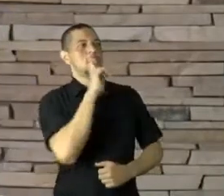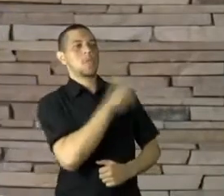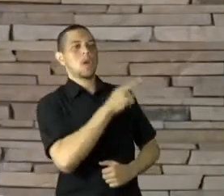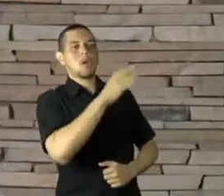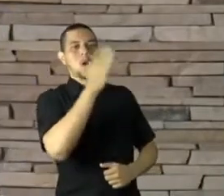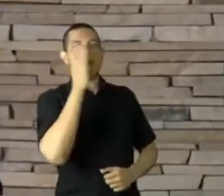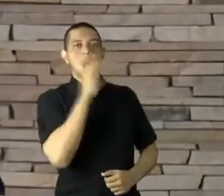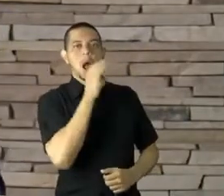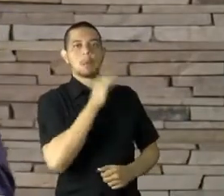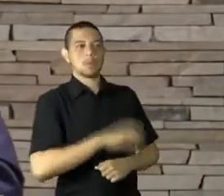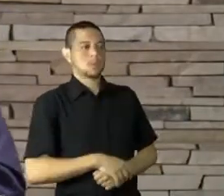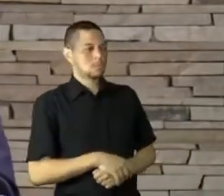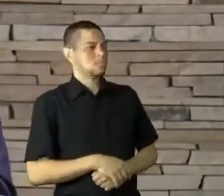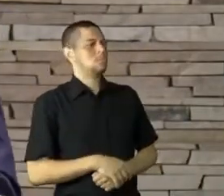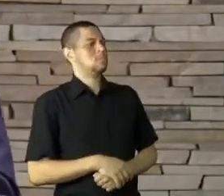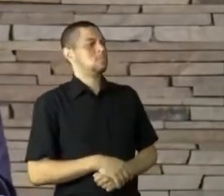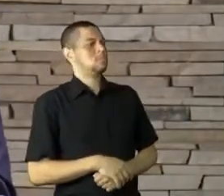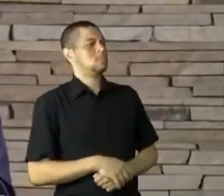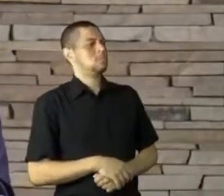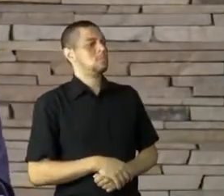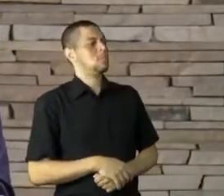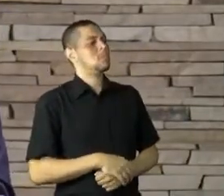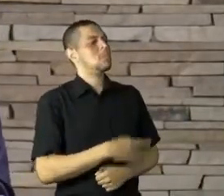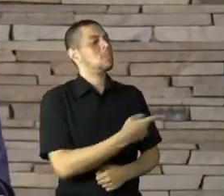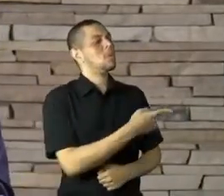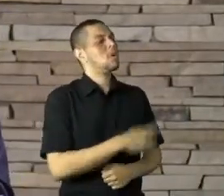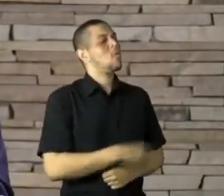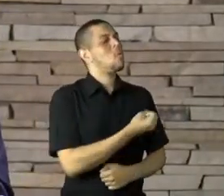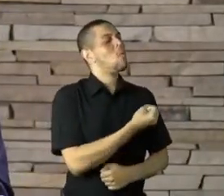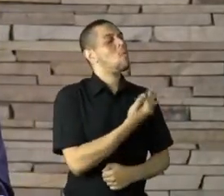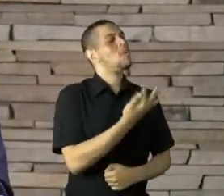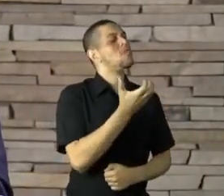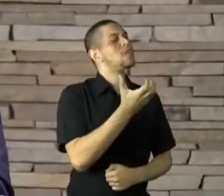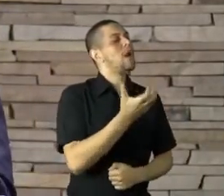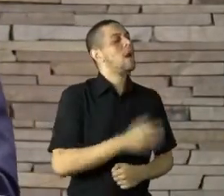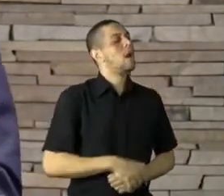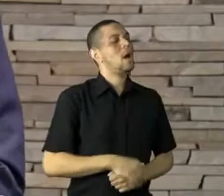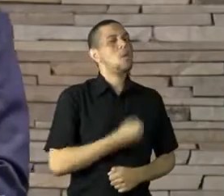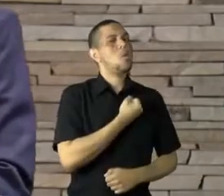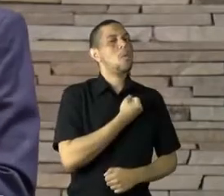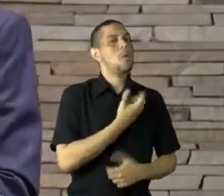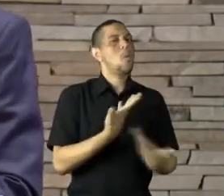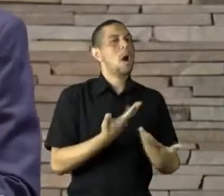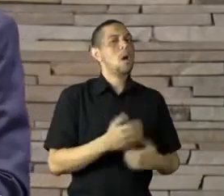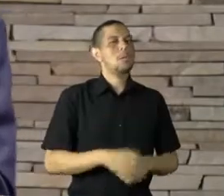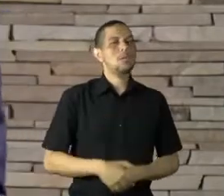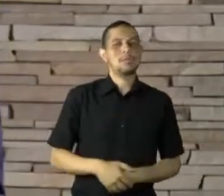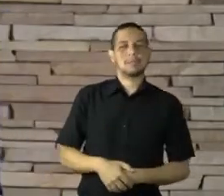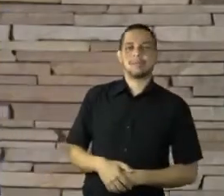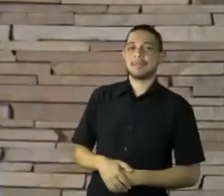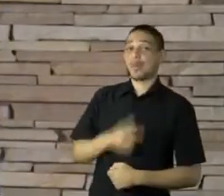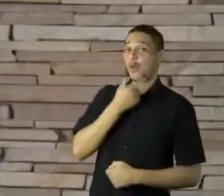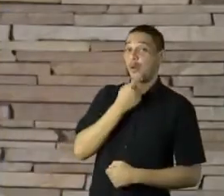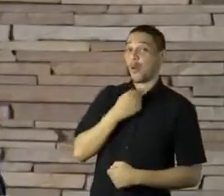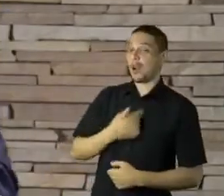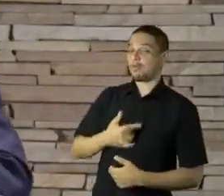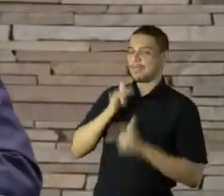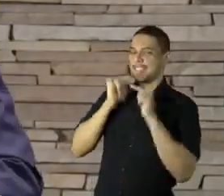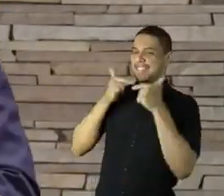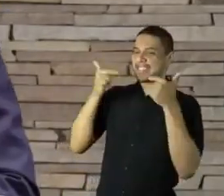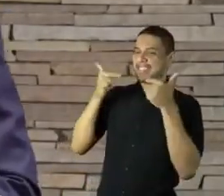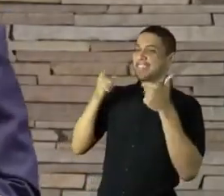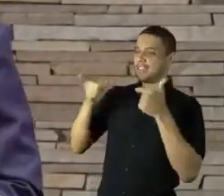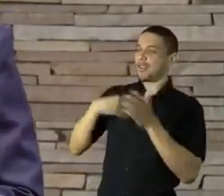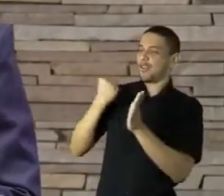ele respondeu olhando bem para o gerente Quanto você quer que seja o gerente sorrio e ele foi